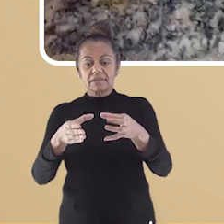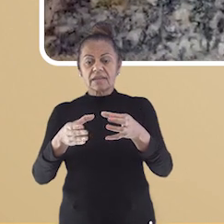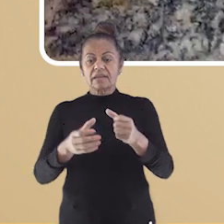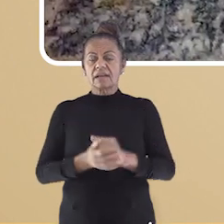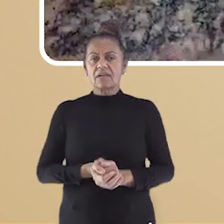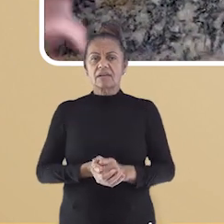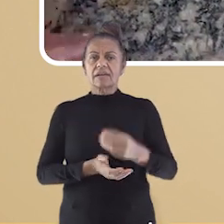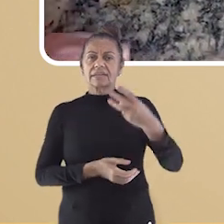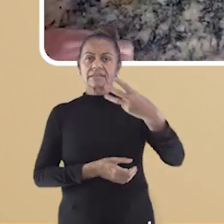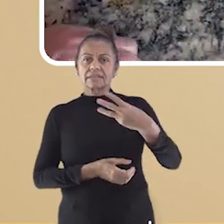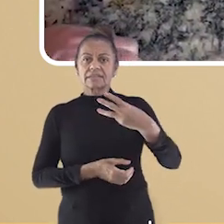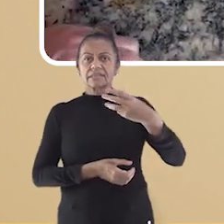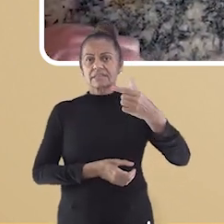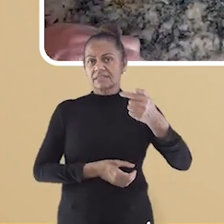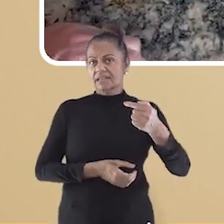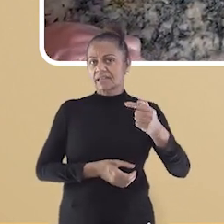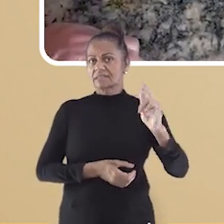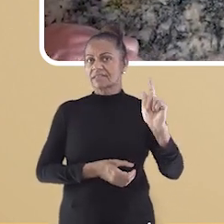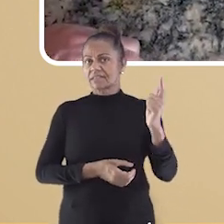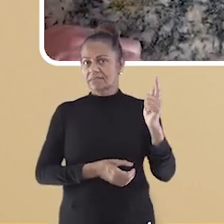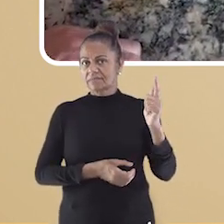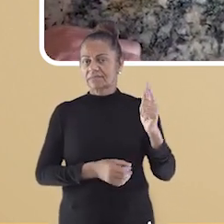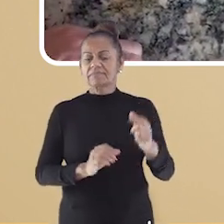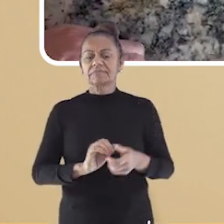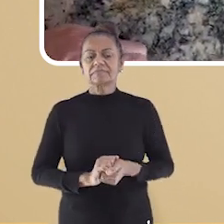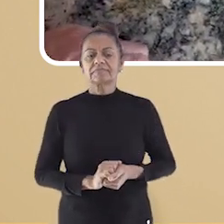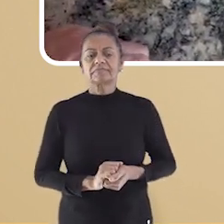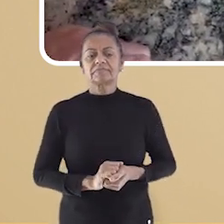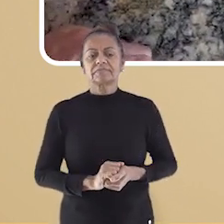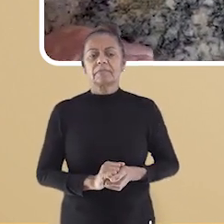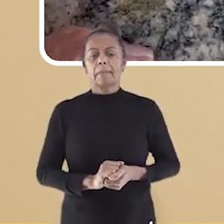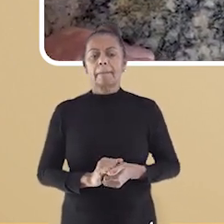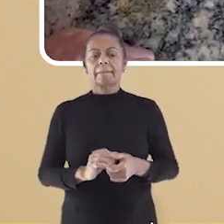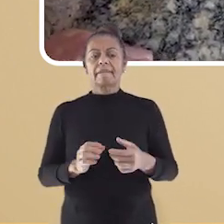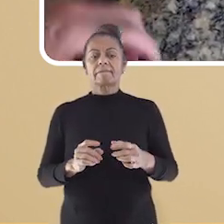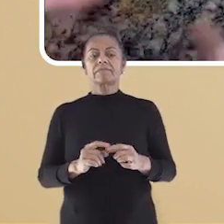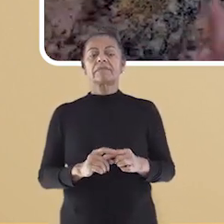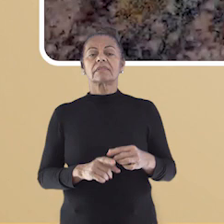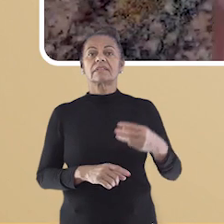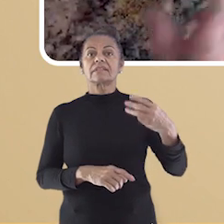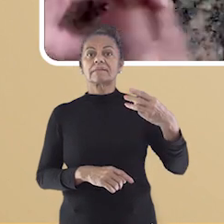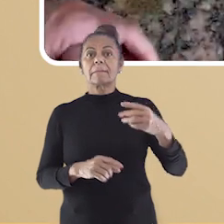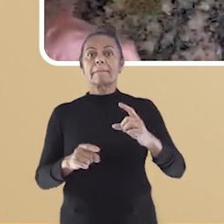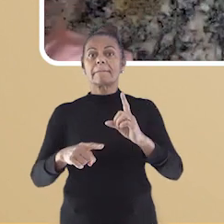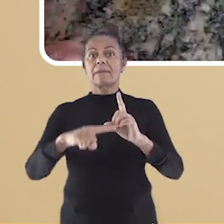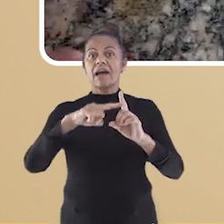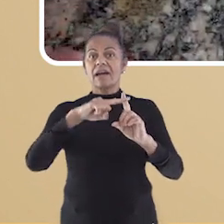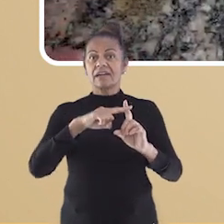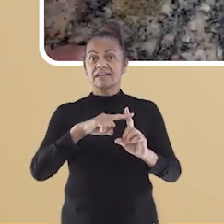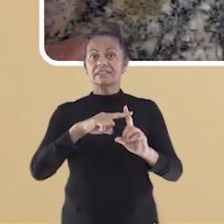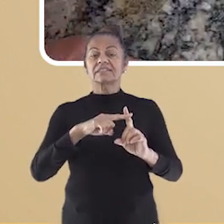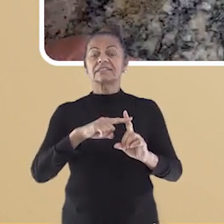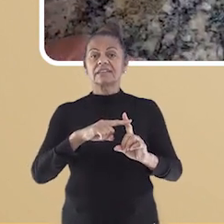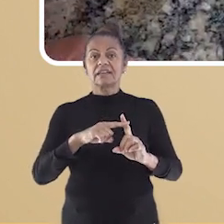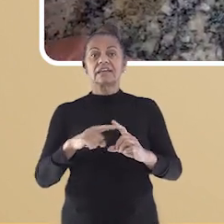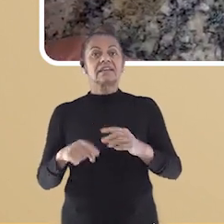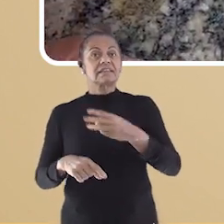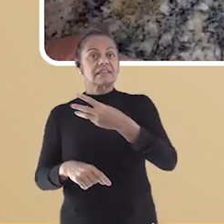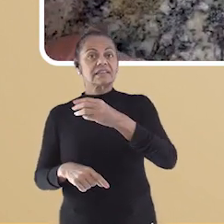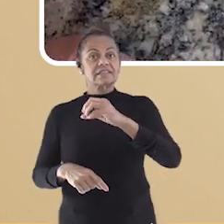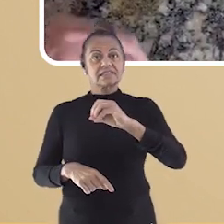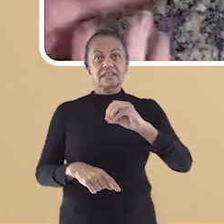vasilha, ela pesa 37 gramas. Então, eu vou ter que colocar as 300 gramas mais a